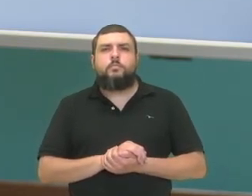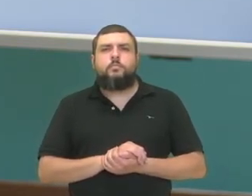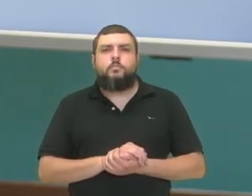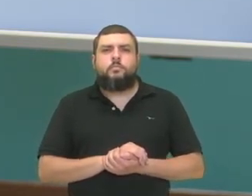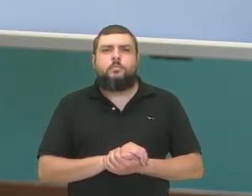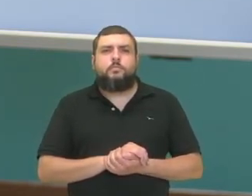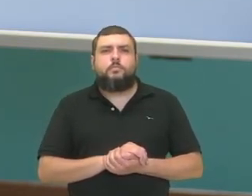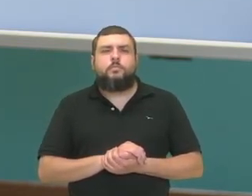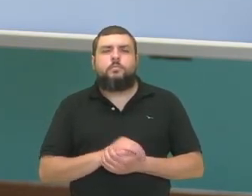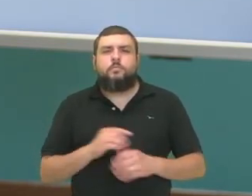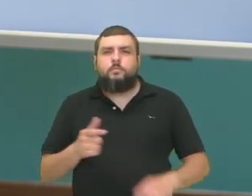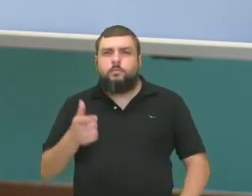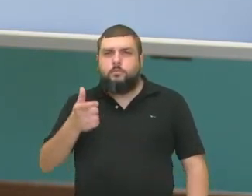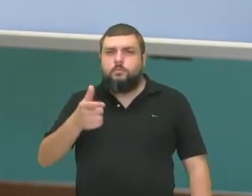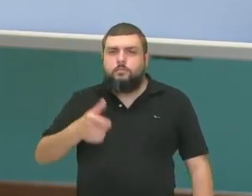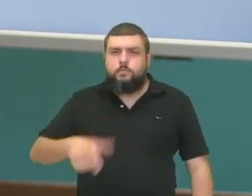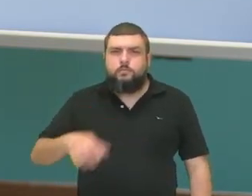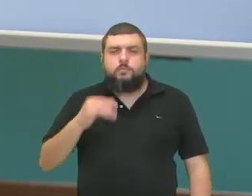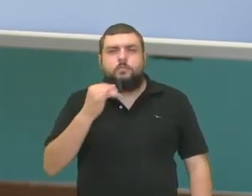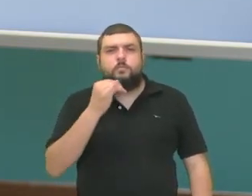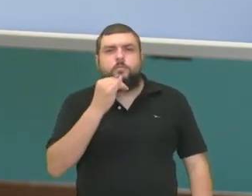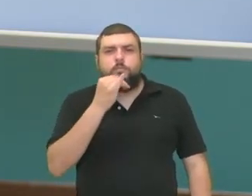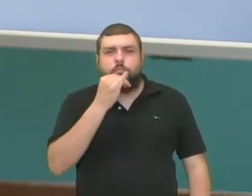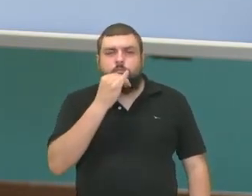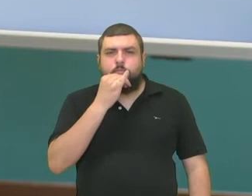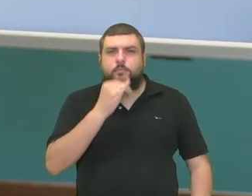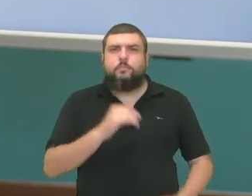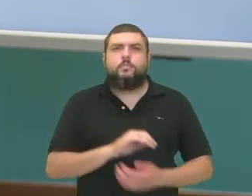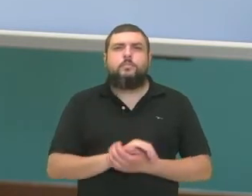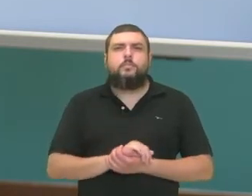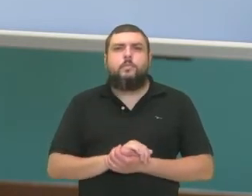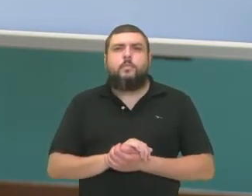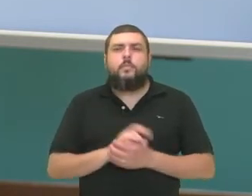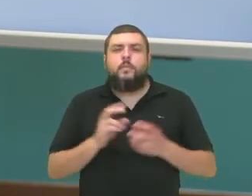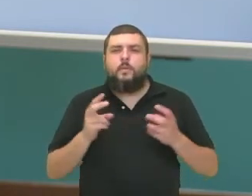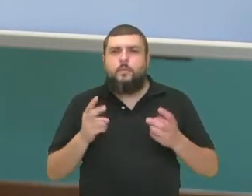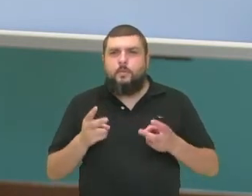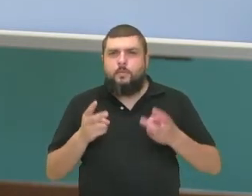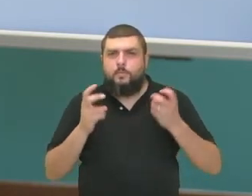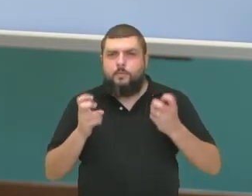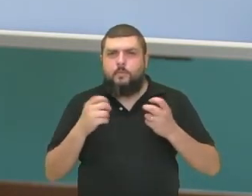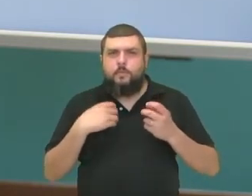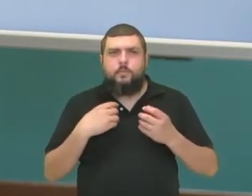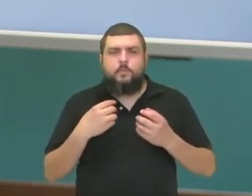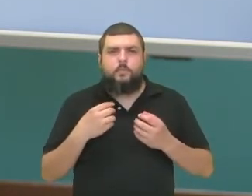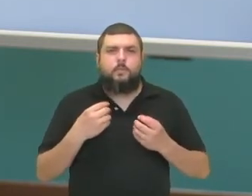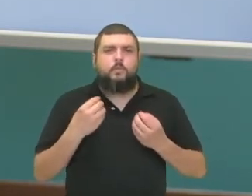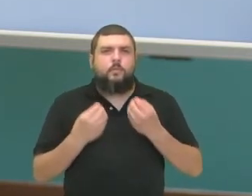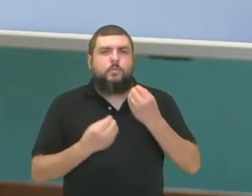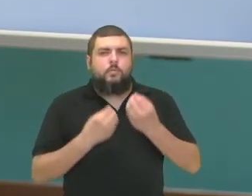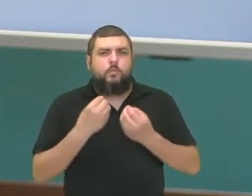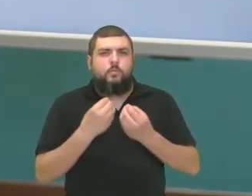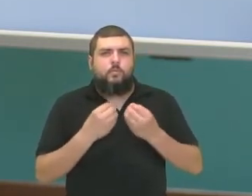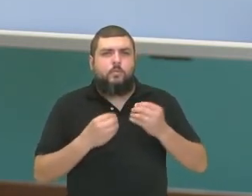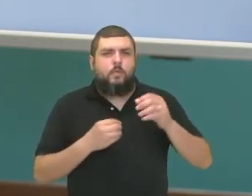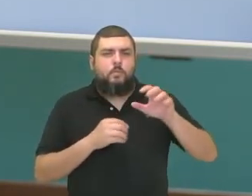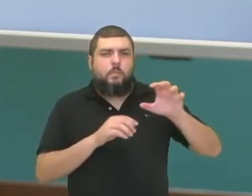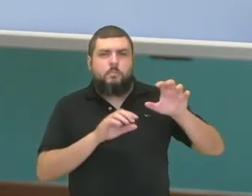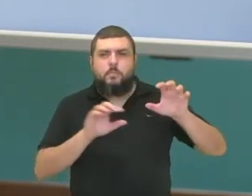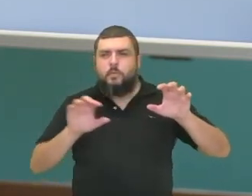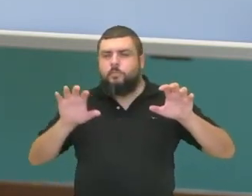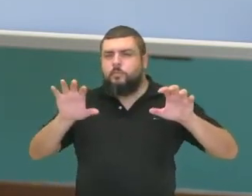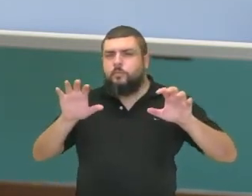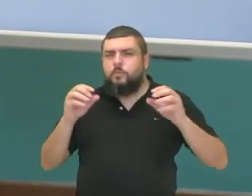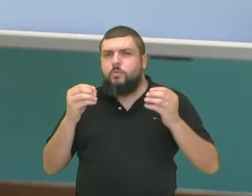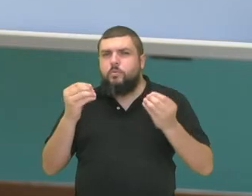um exemplo de isomeria de função. Observe, tá? Dê uma